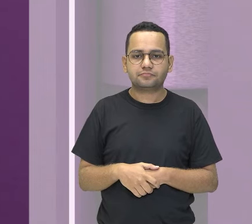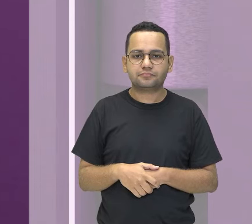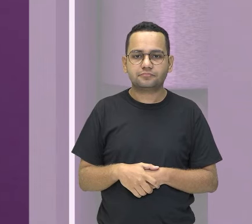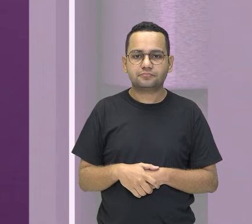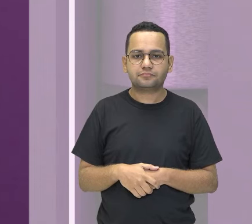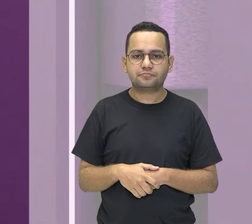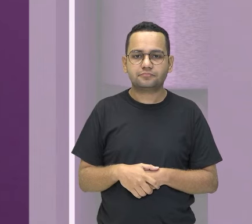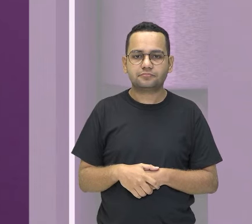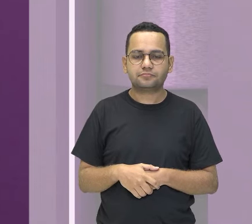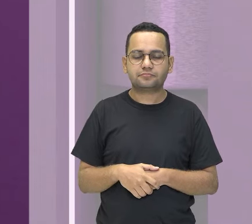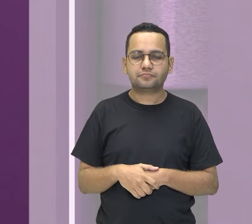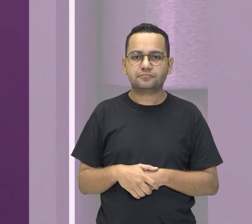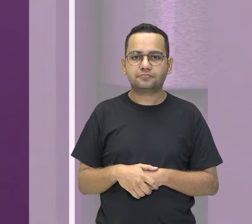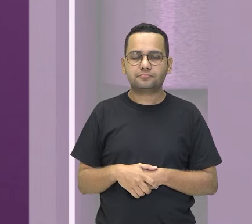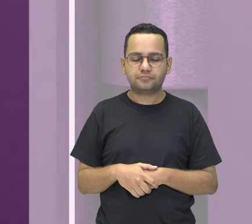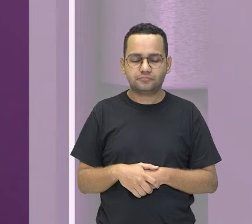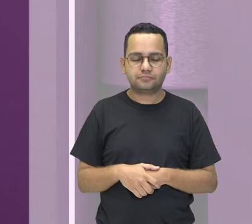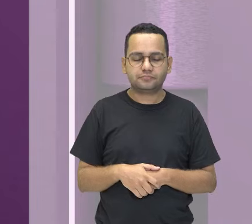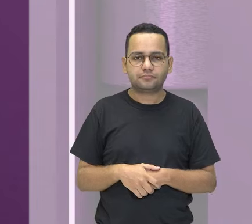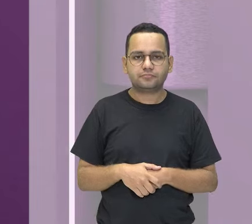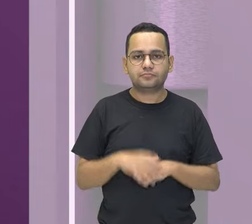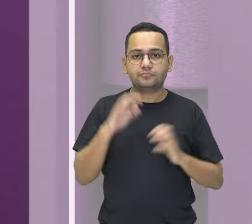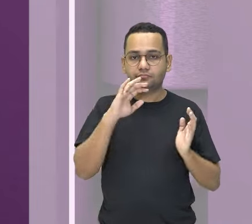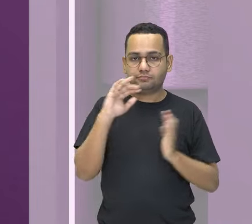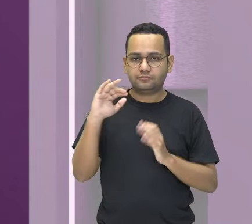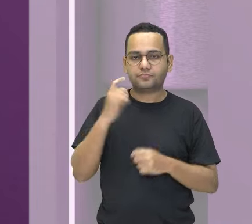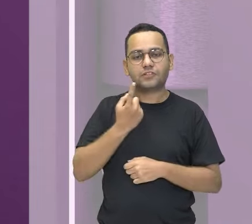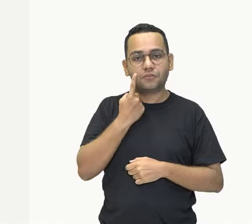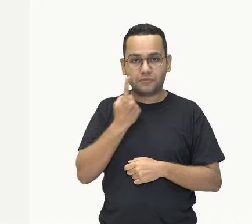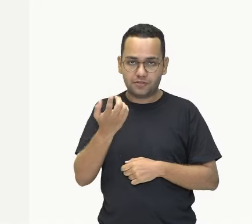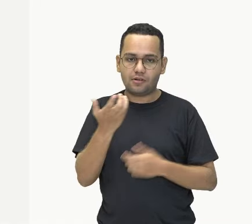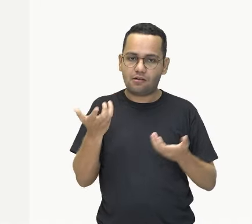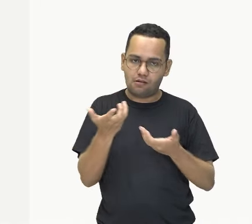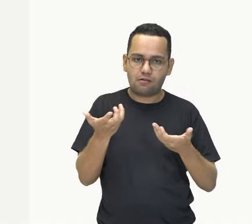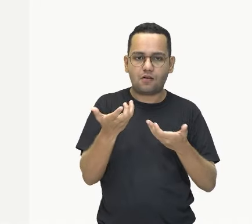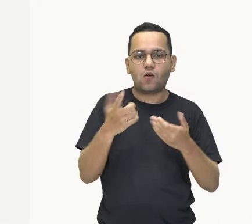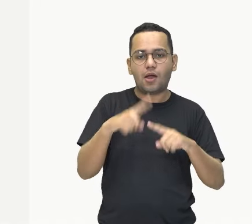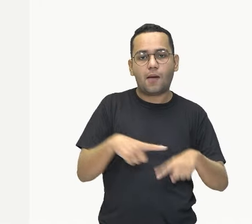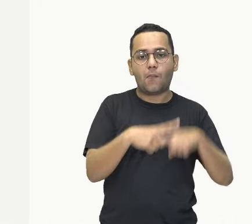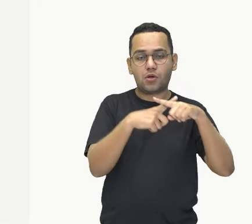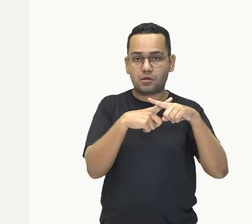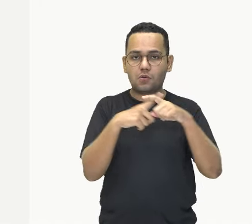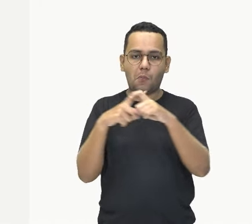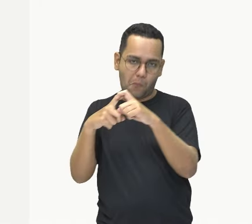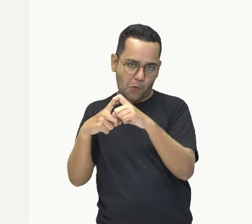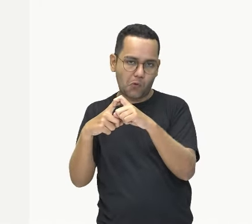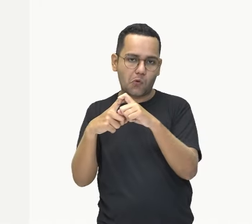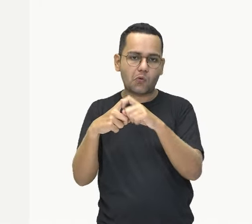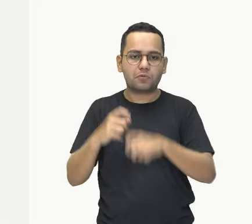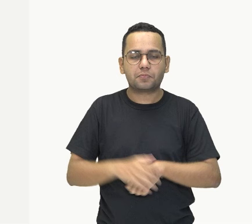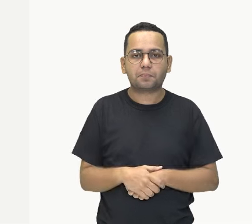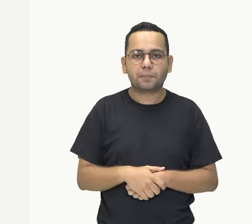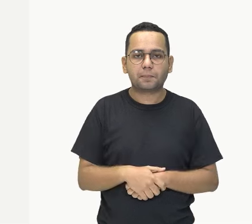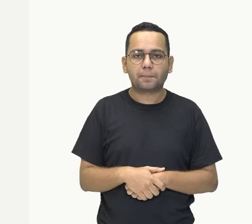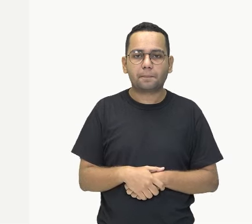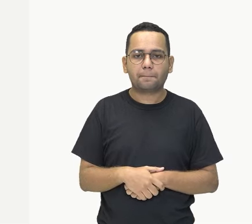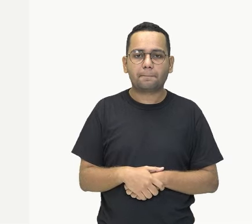uma propriedade da potência que a gente vai utilizar nessa multiplicação. Vamos lá. Multiplicação com